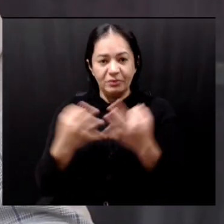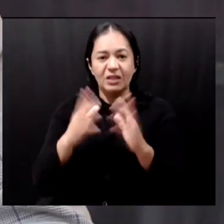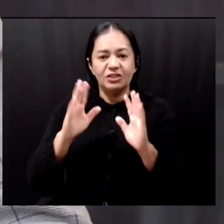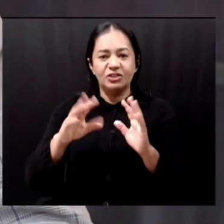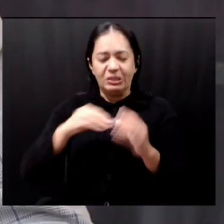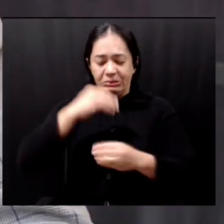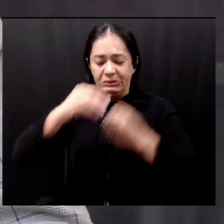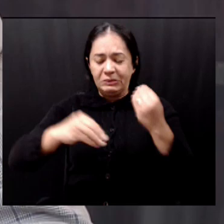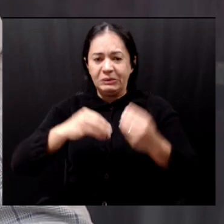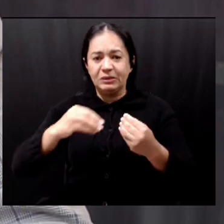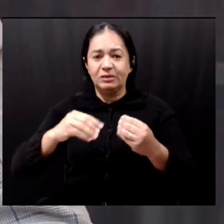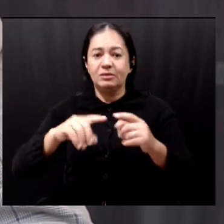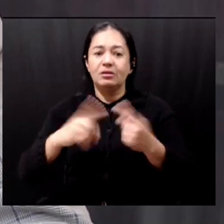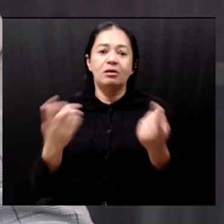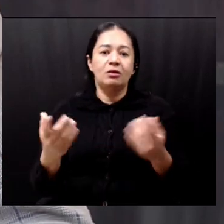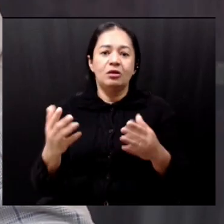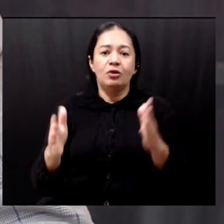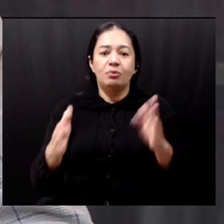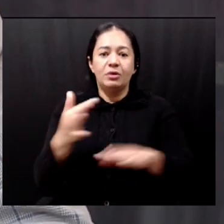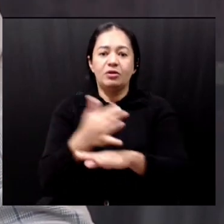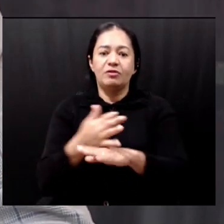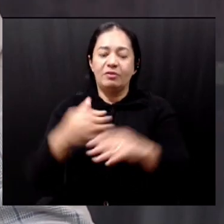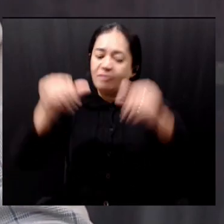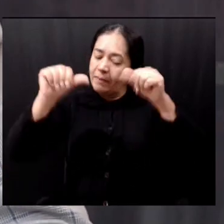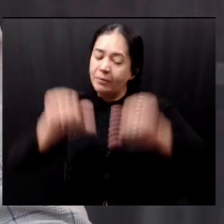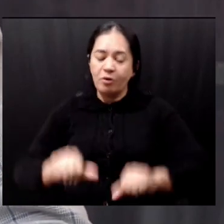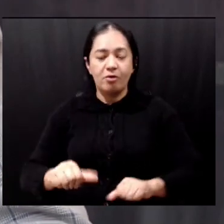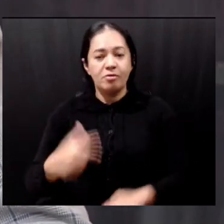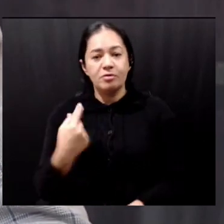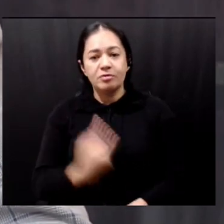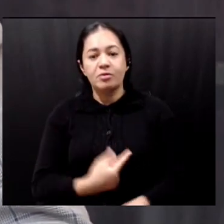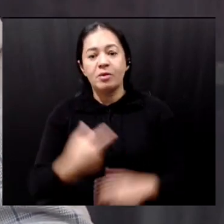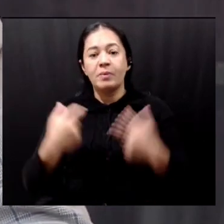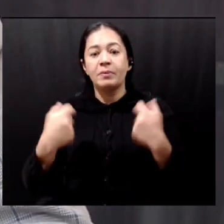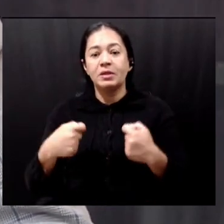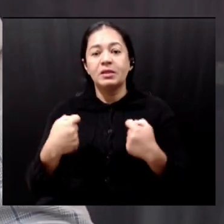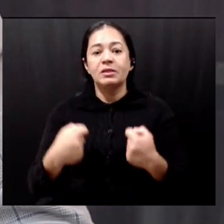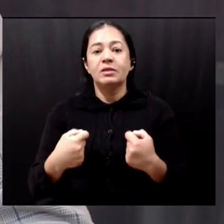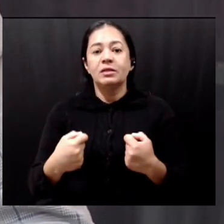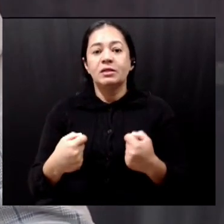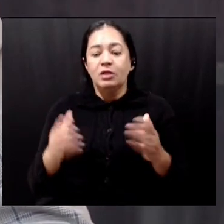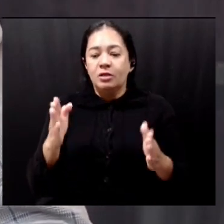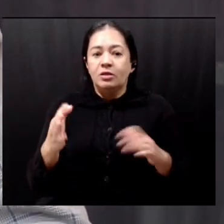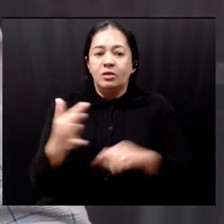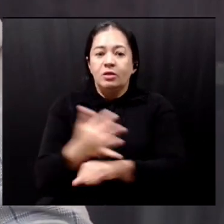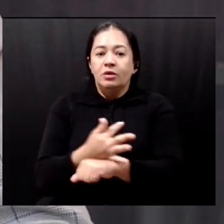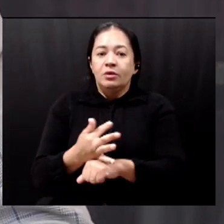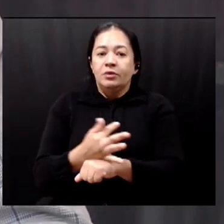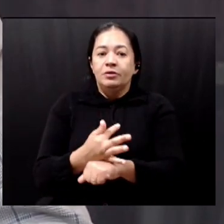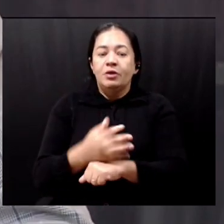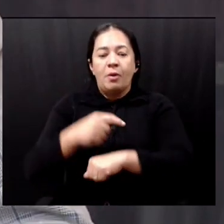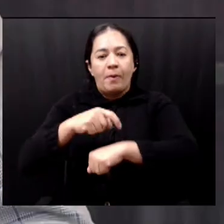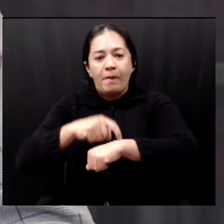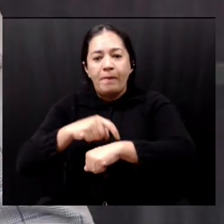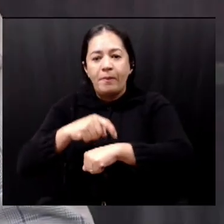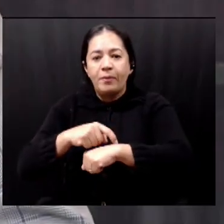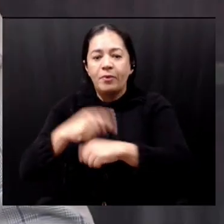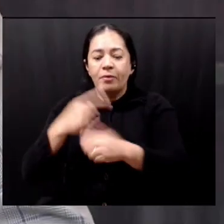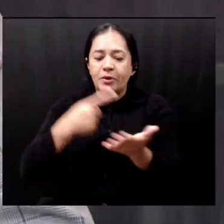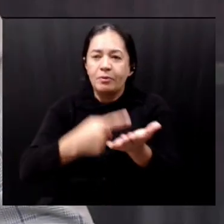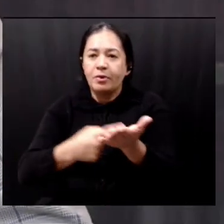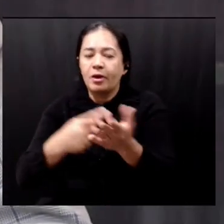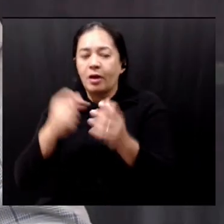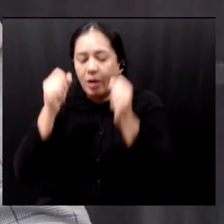se intensificar com toda certeza, né? Então a gente precisa, mesmo em período de férias, estabelecer ali momentos para o acordar, para o dormir, para o